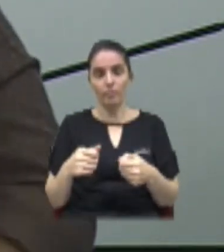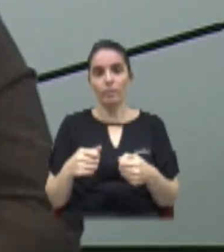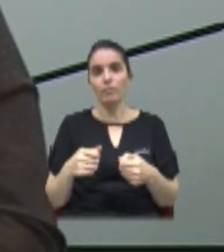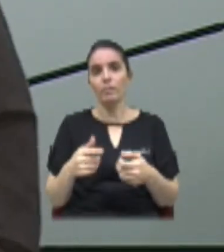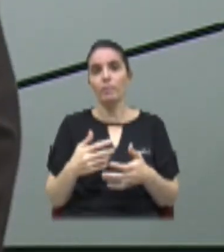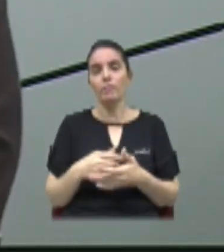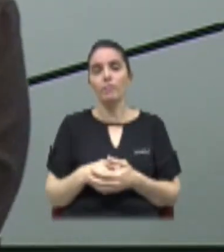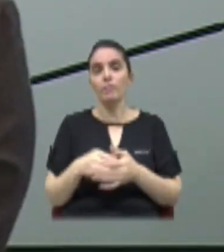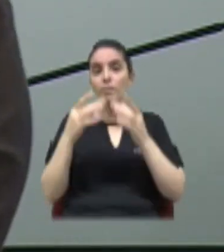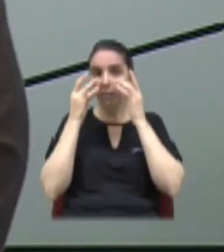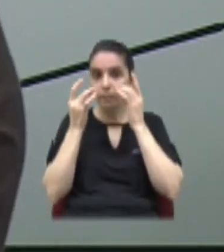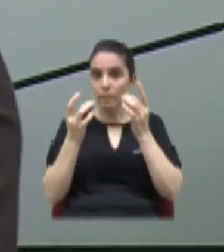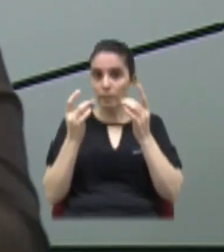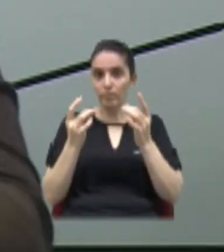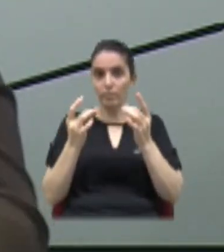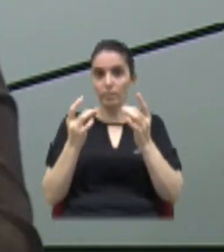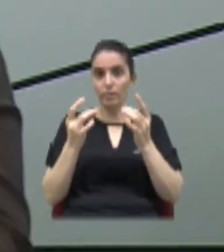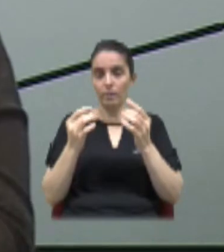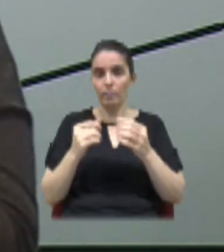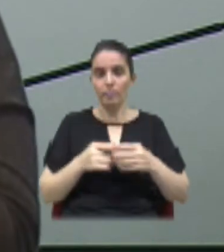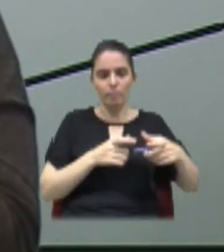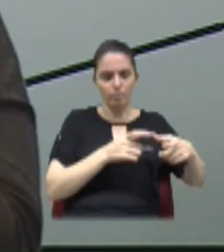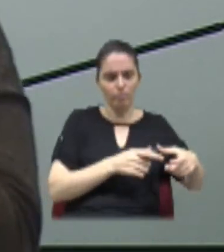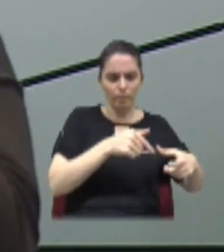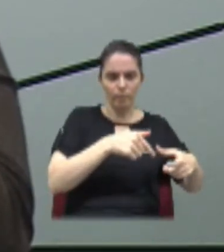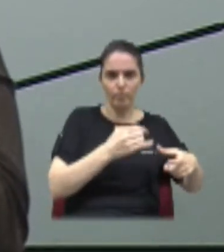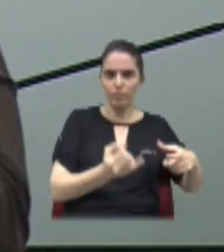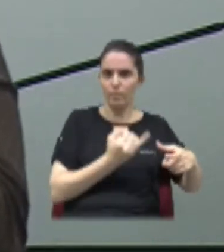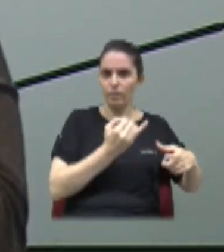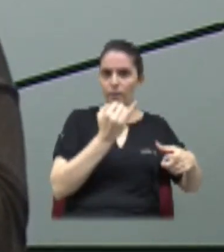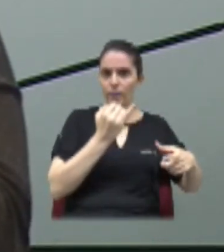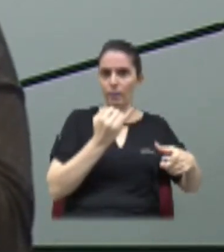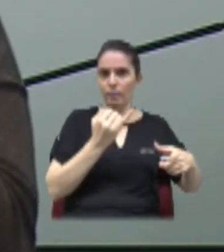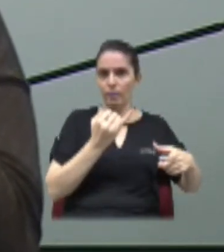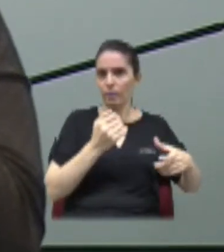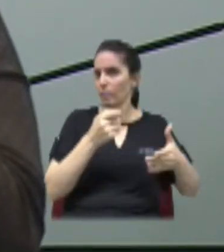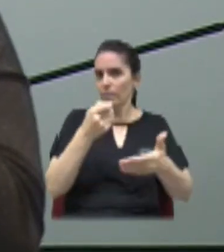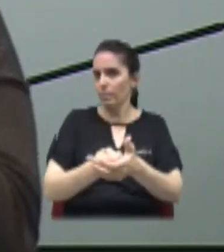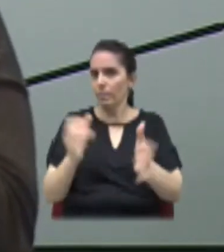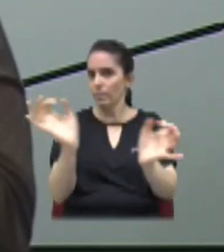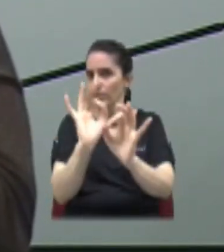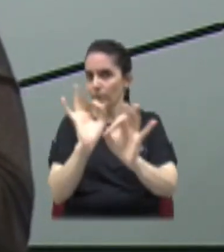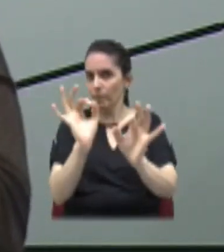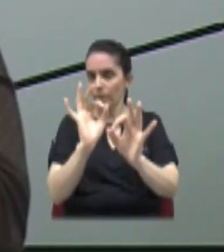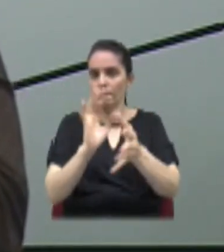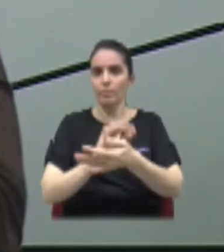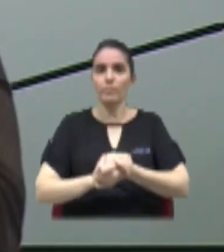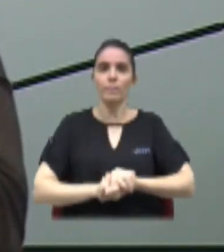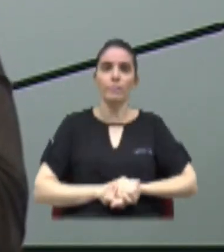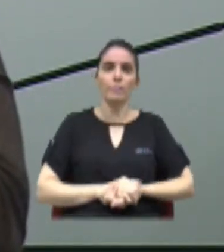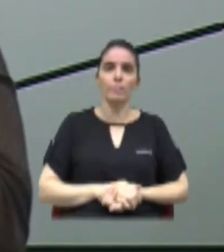fala se propaga pelas ondas do rádio e também pelas mídias sociais, pela internet.